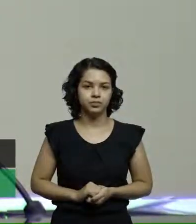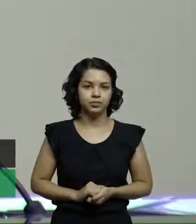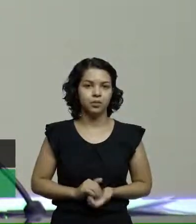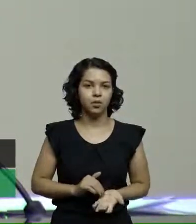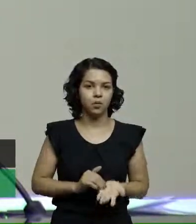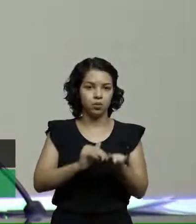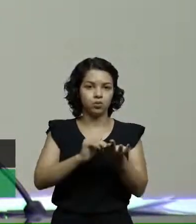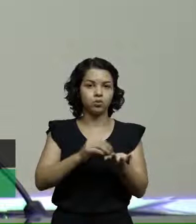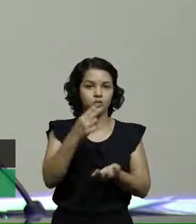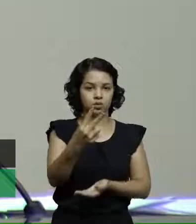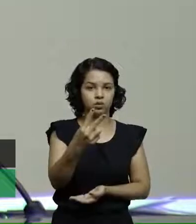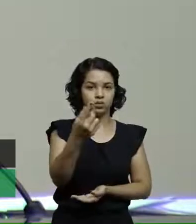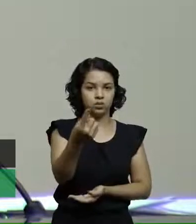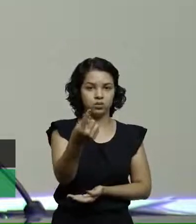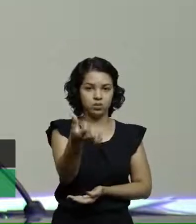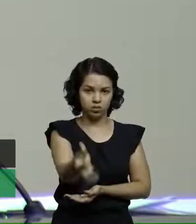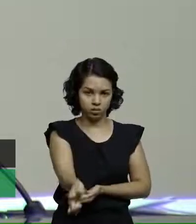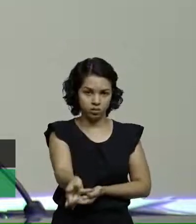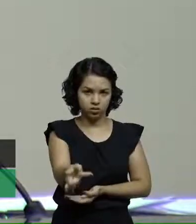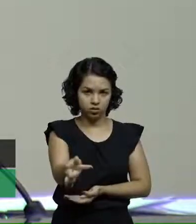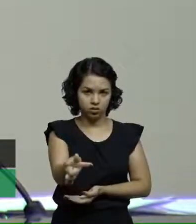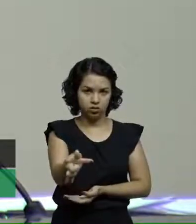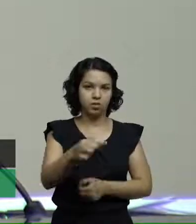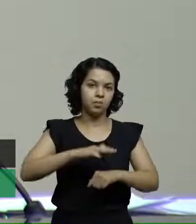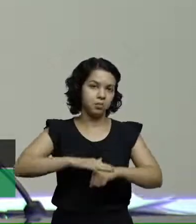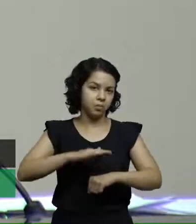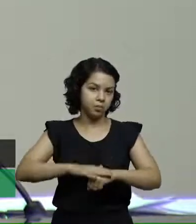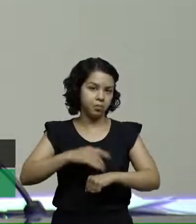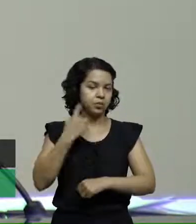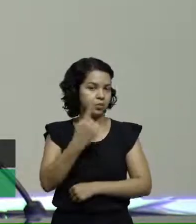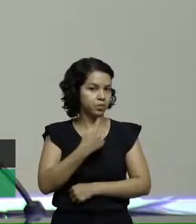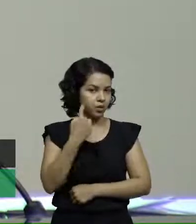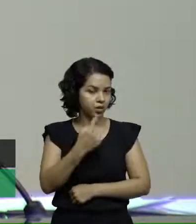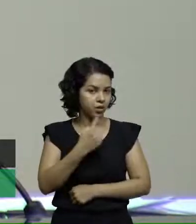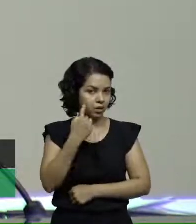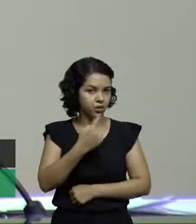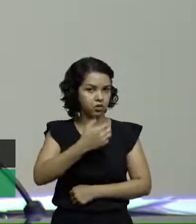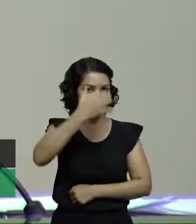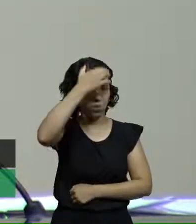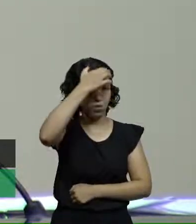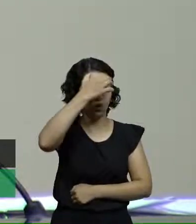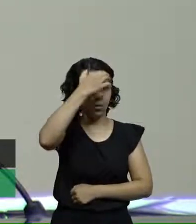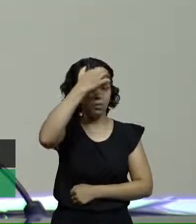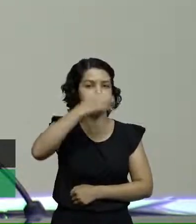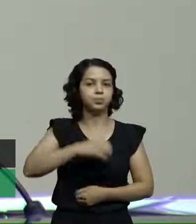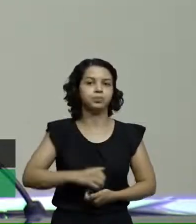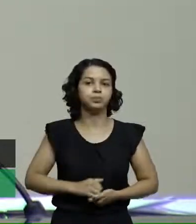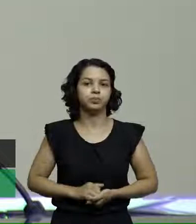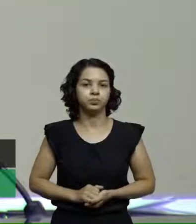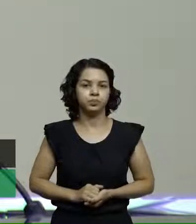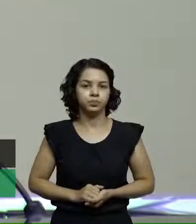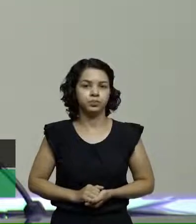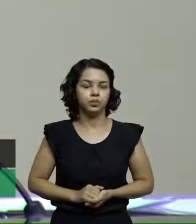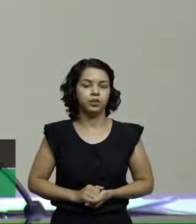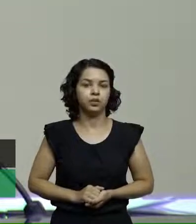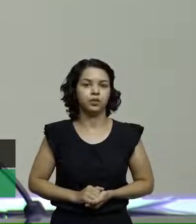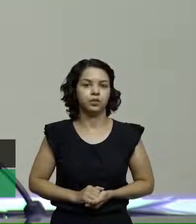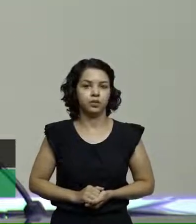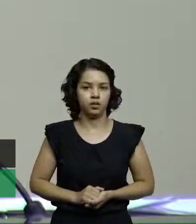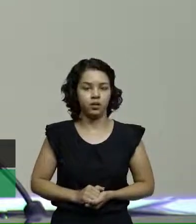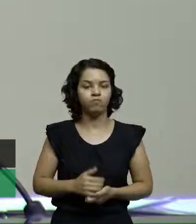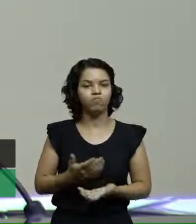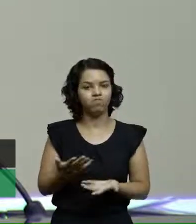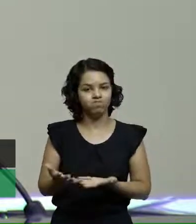Moção 217. Autor, deputado Coronel Mocelin, manifestando aos familiares do senhor Luiz